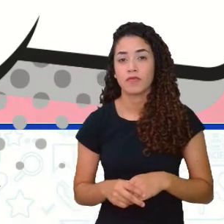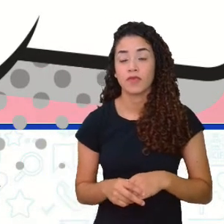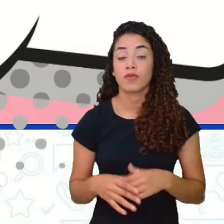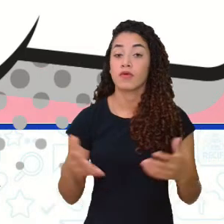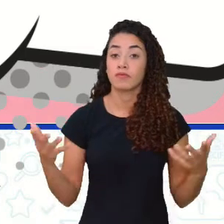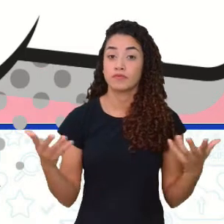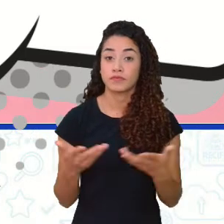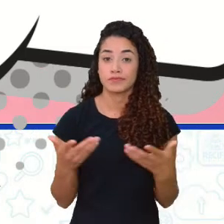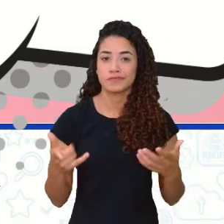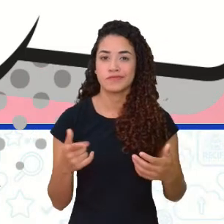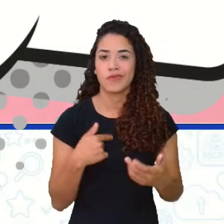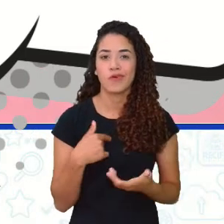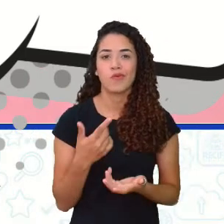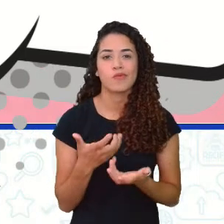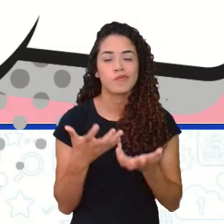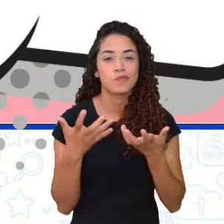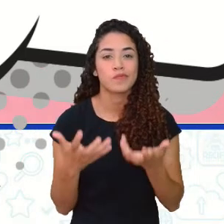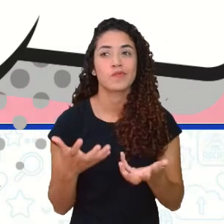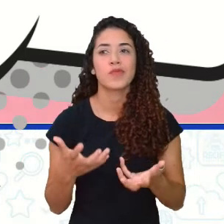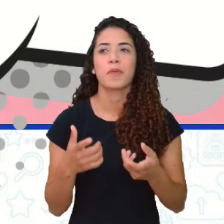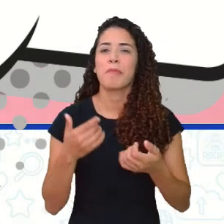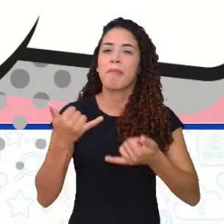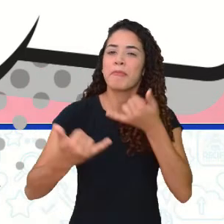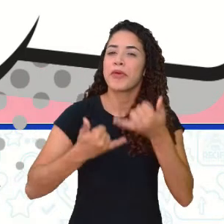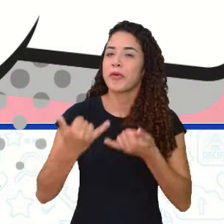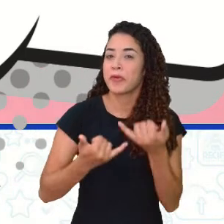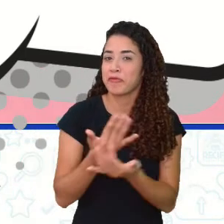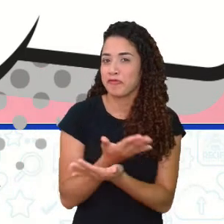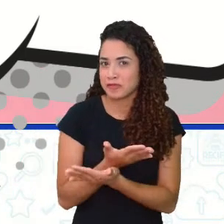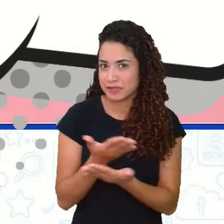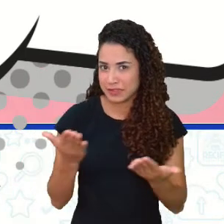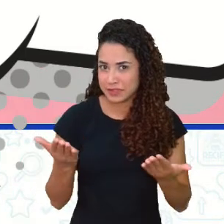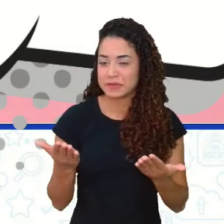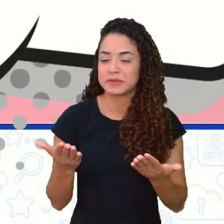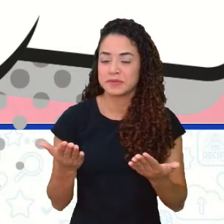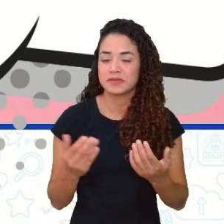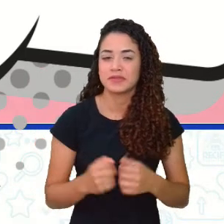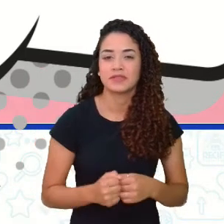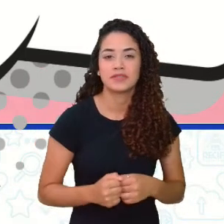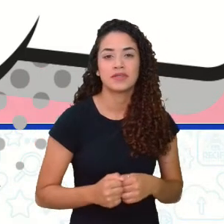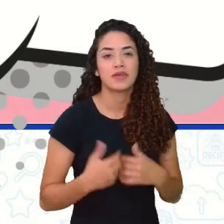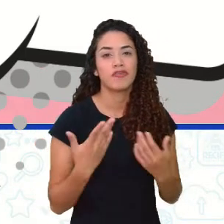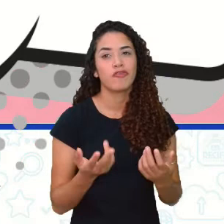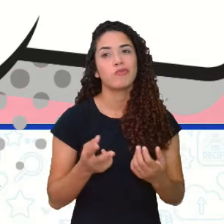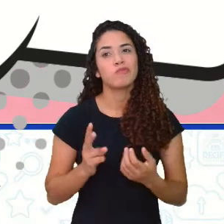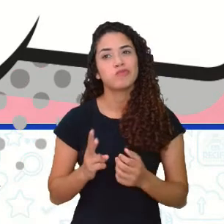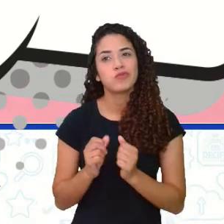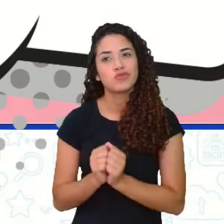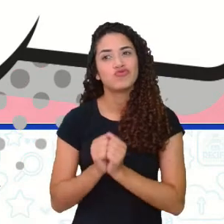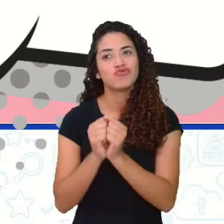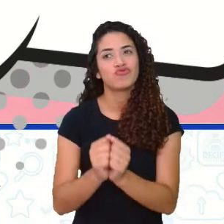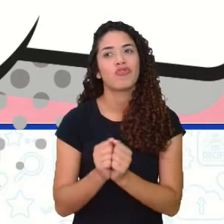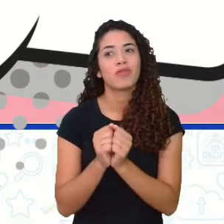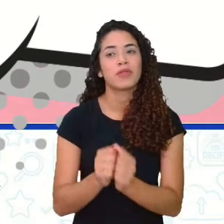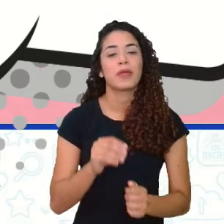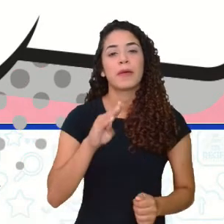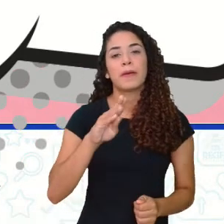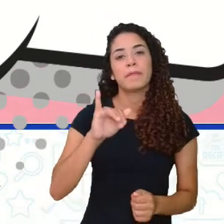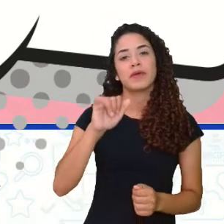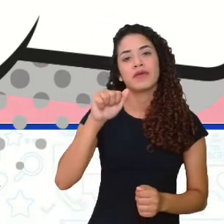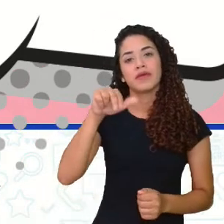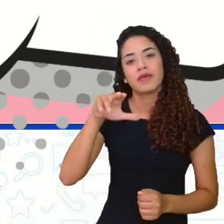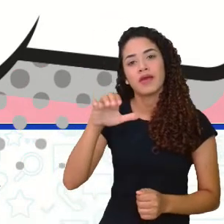Agora, gente, eu gostaria de, né, brincar um pouquinho com vocês, e aí nós vamos acompanhar a Bianca no exame